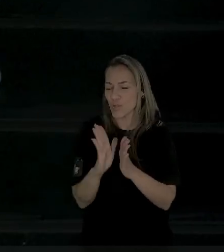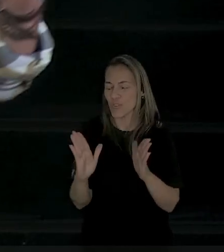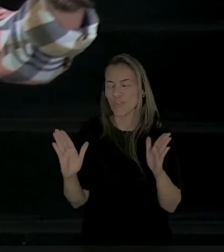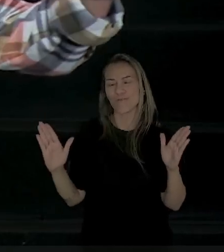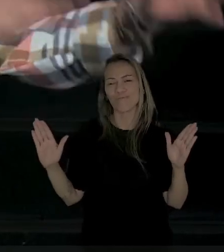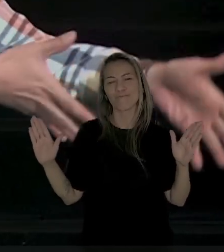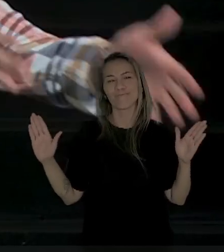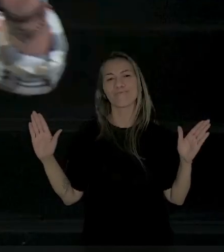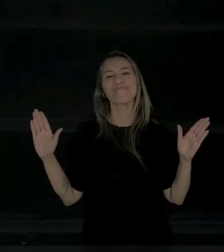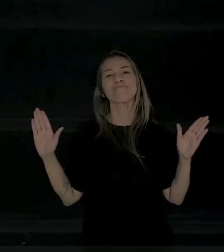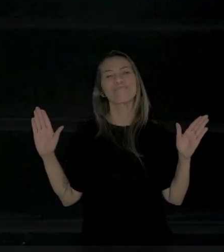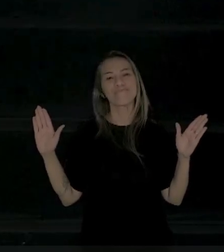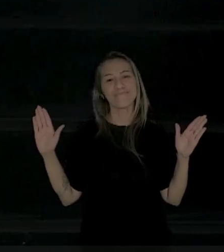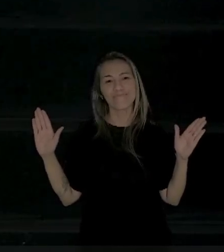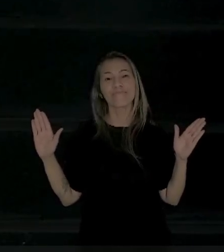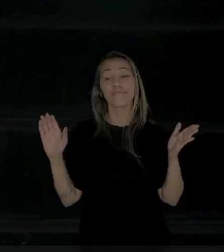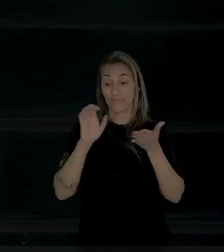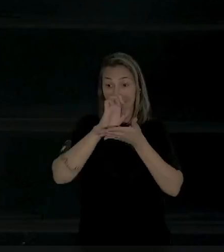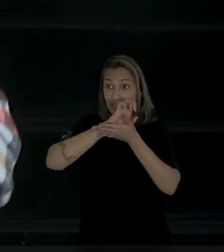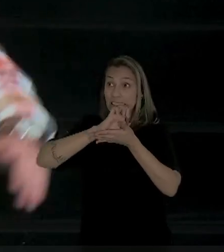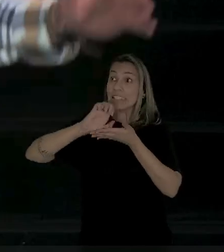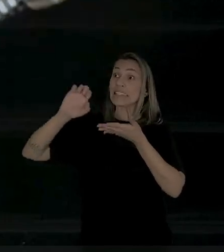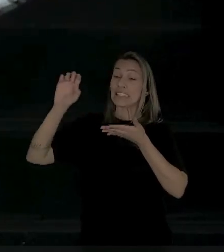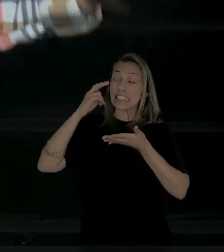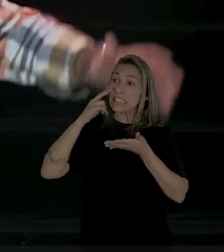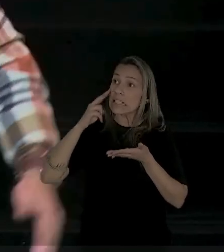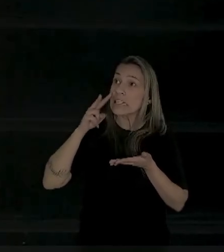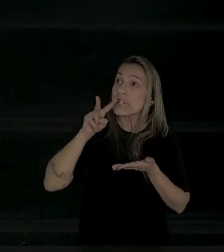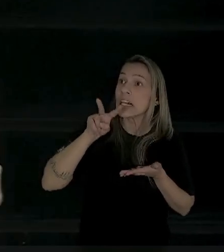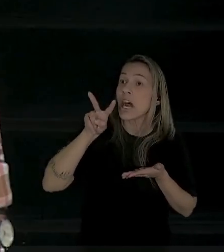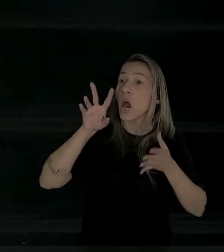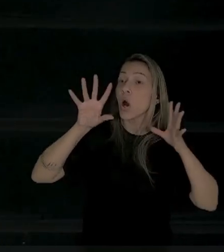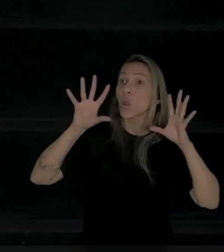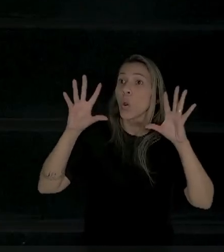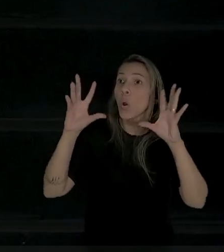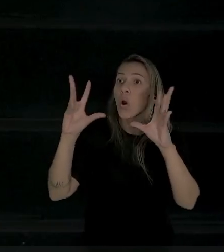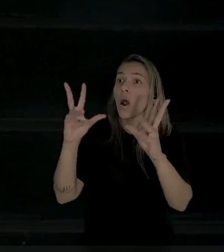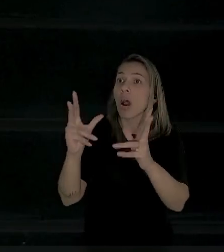Deus coloca o vento, o terremoto e o fogo, que assusta Elias.